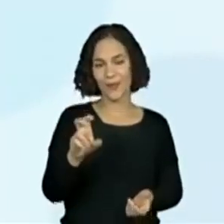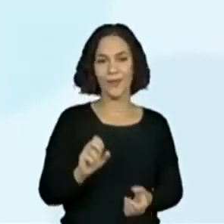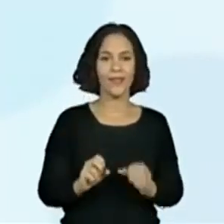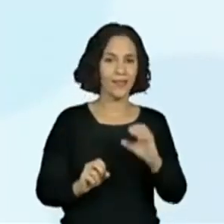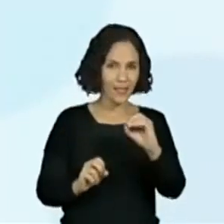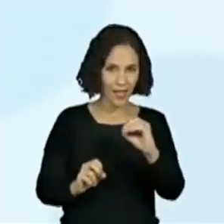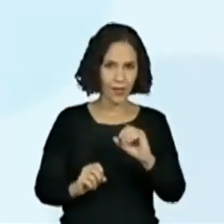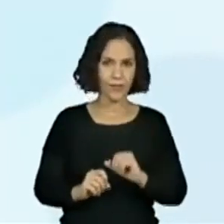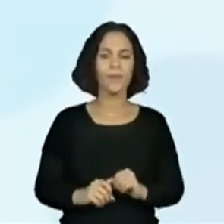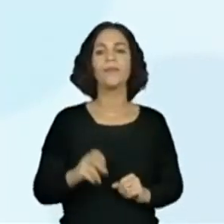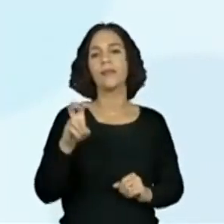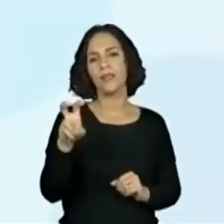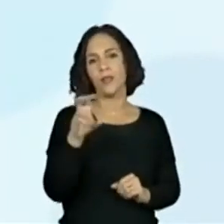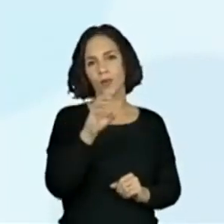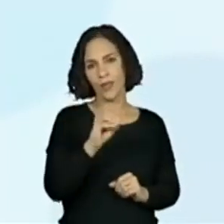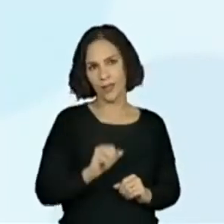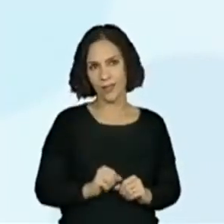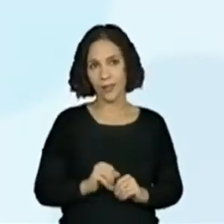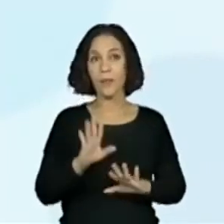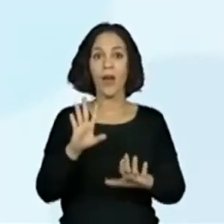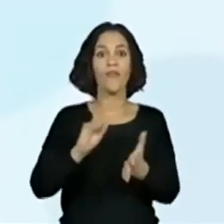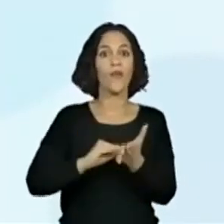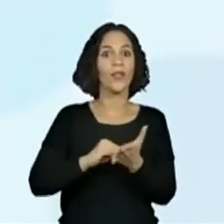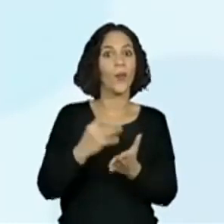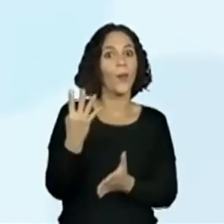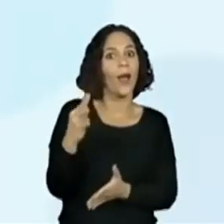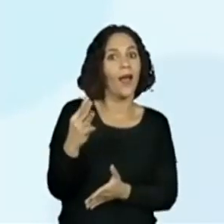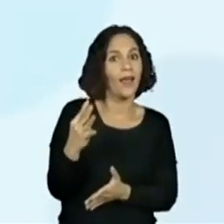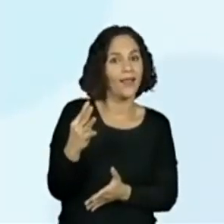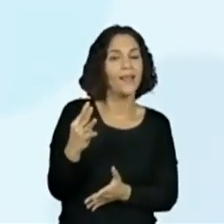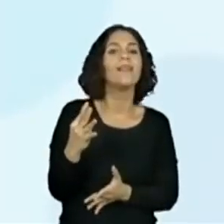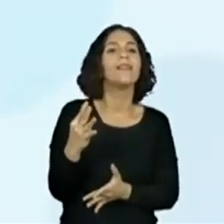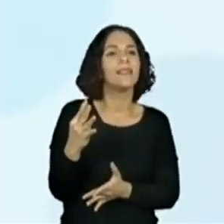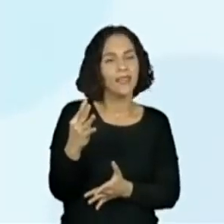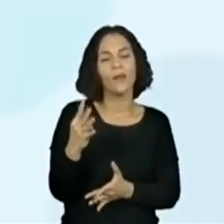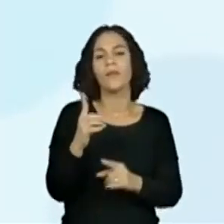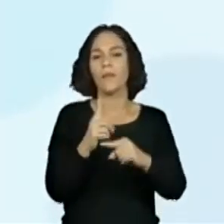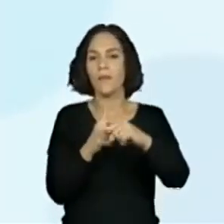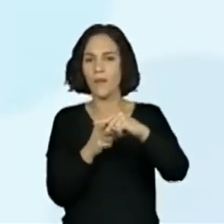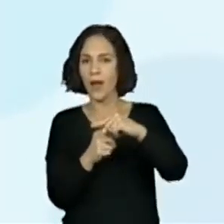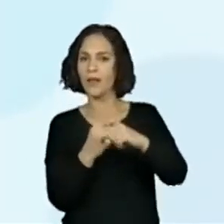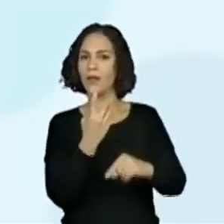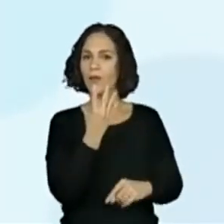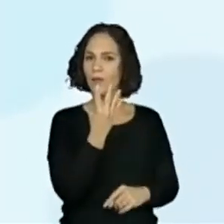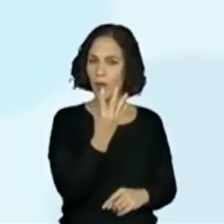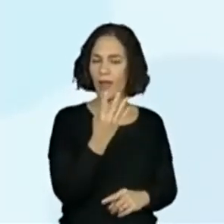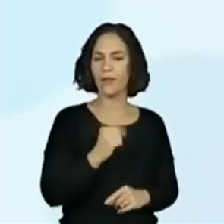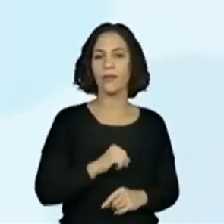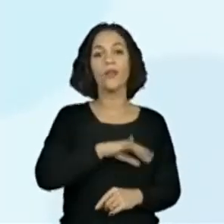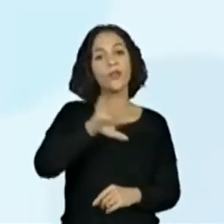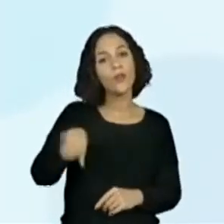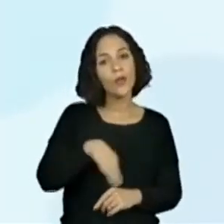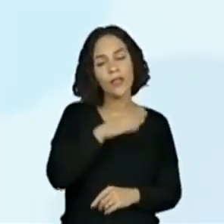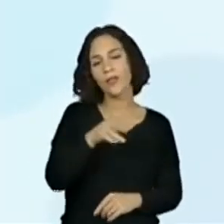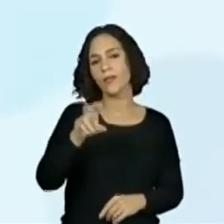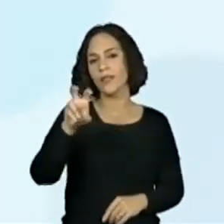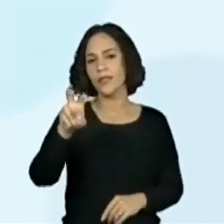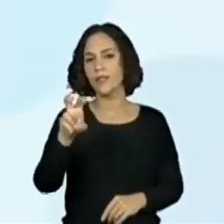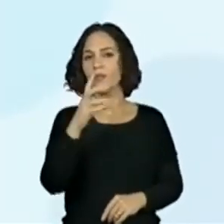0 é 0. Poxa, mas eu tenho que somar esses R$4. Então, ainda eu preciso pôr mais 4. Que aí vai